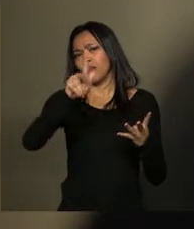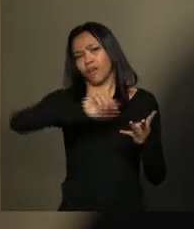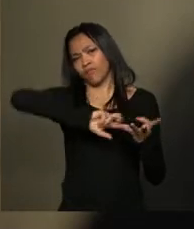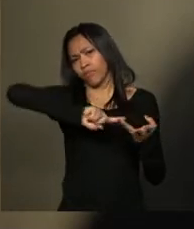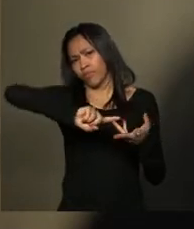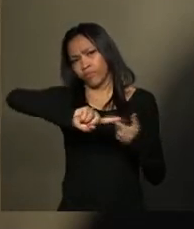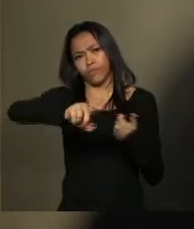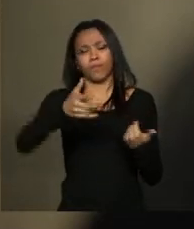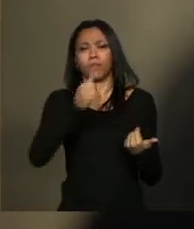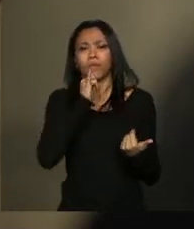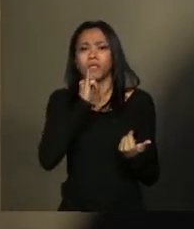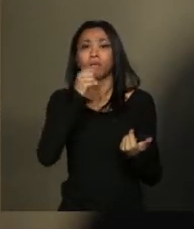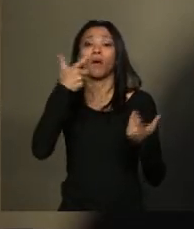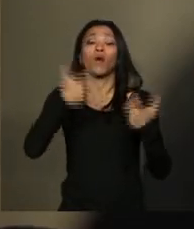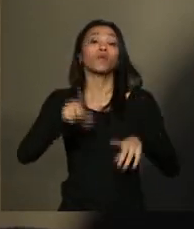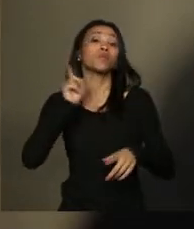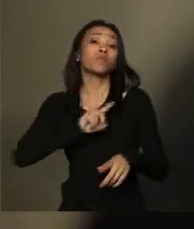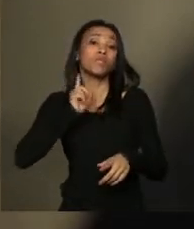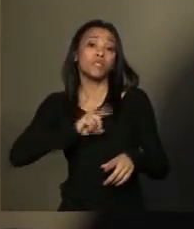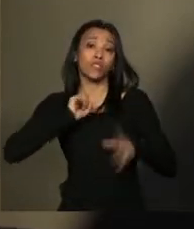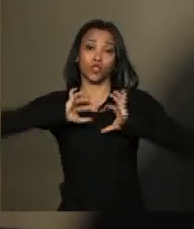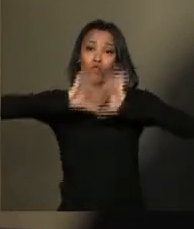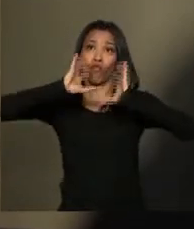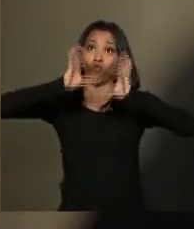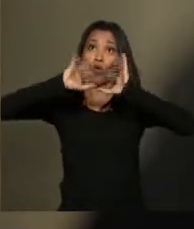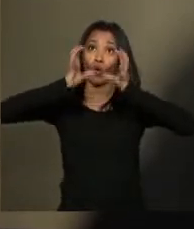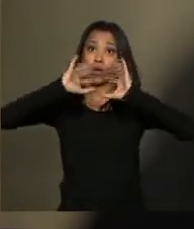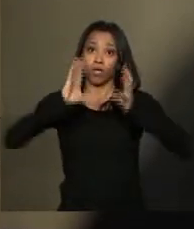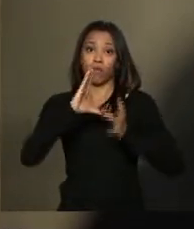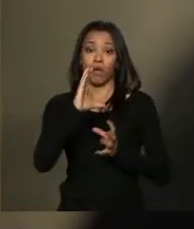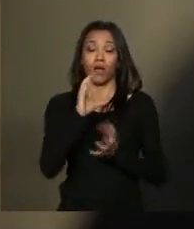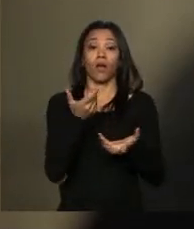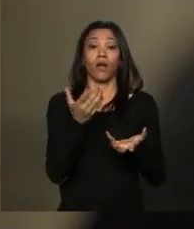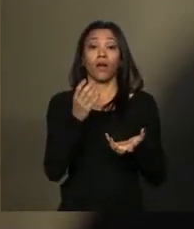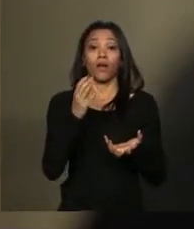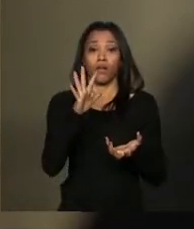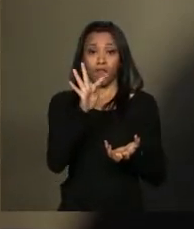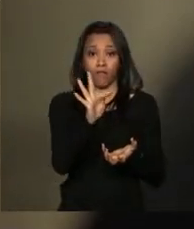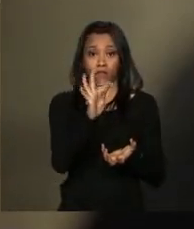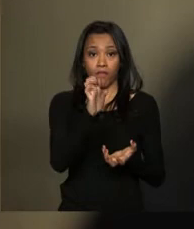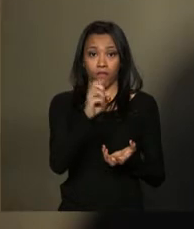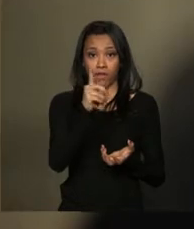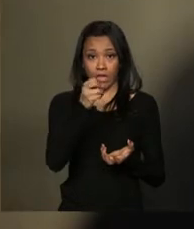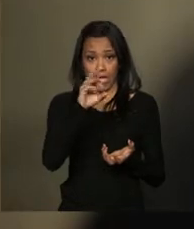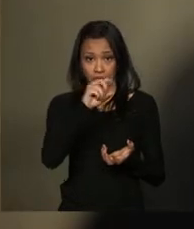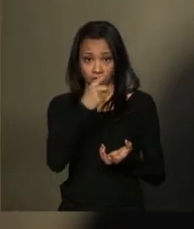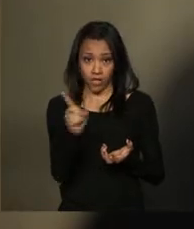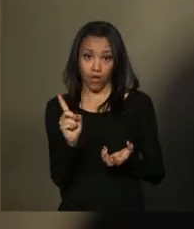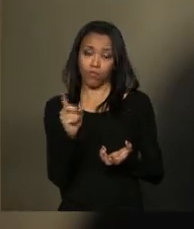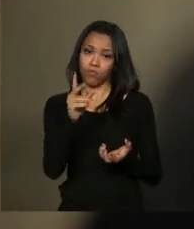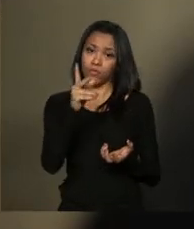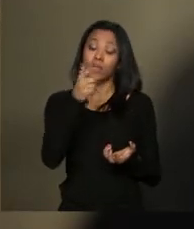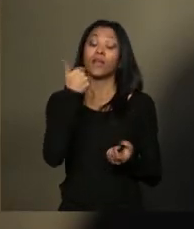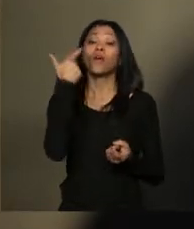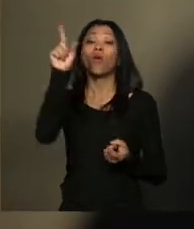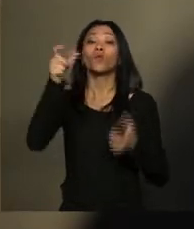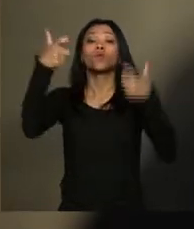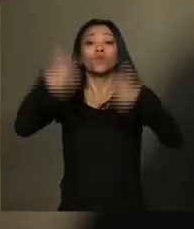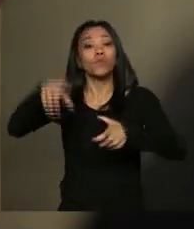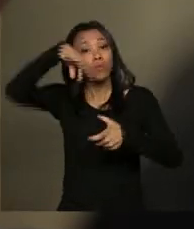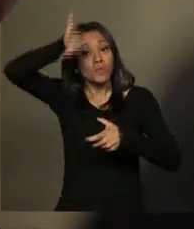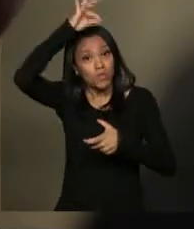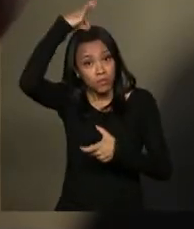em Minas Gerais? Qual será o papel de uma federação de basquete lá no Espírito Santo? Ou